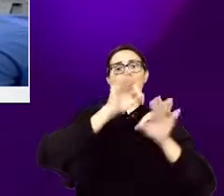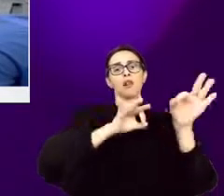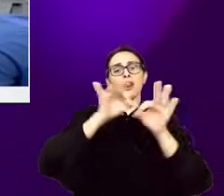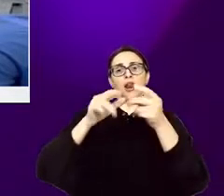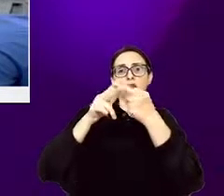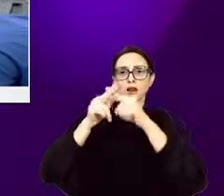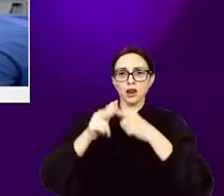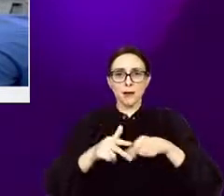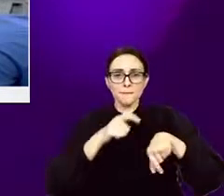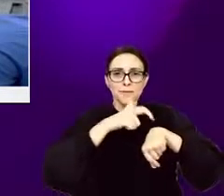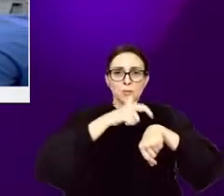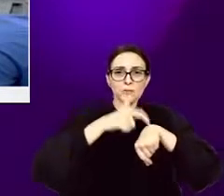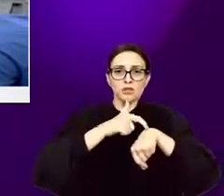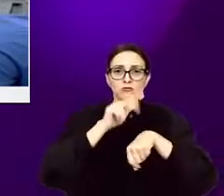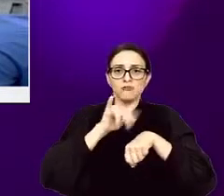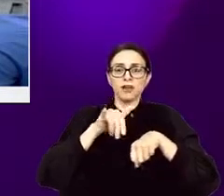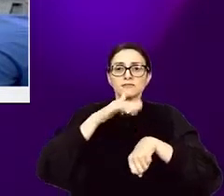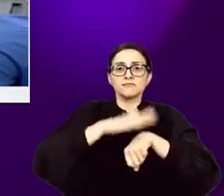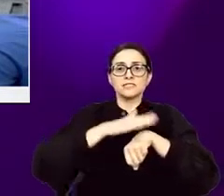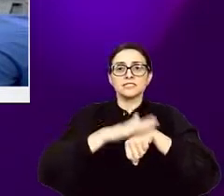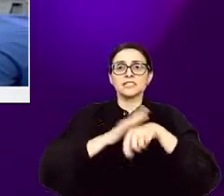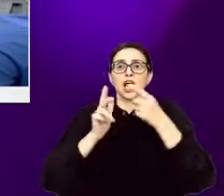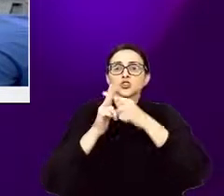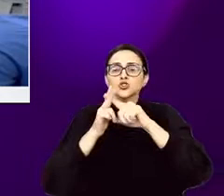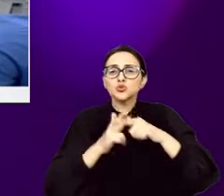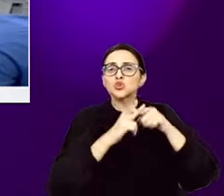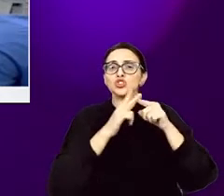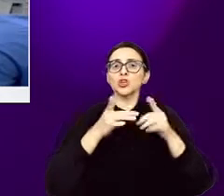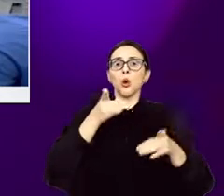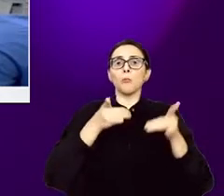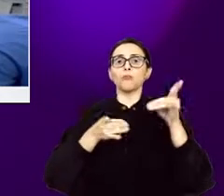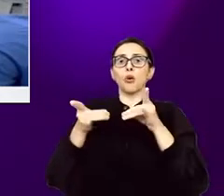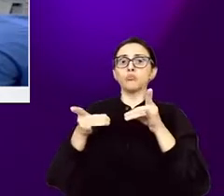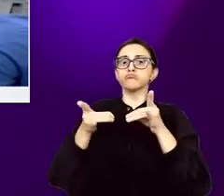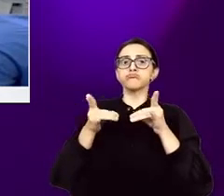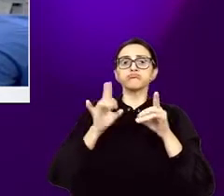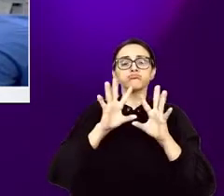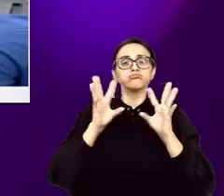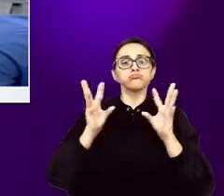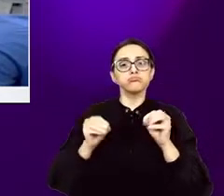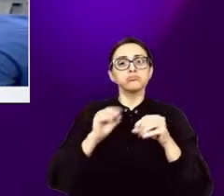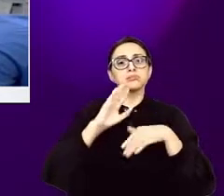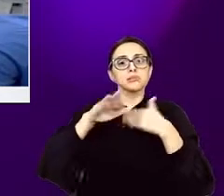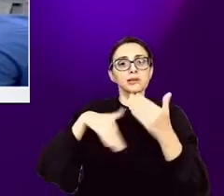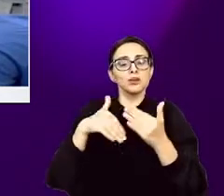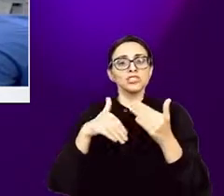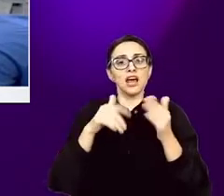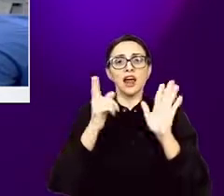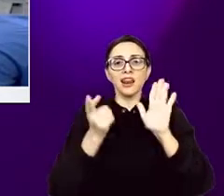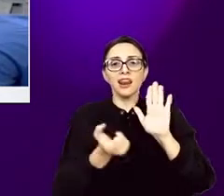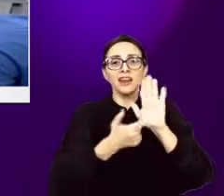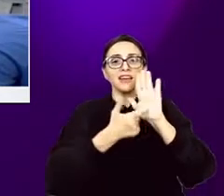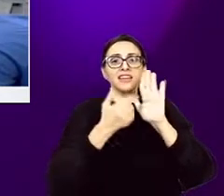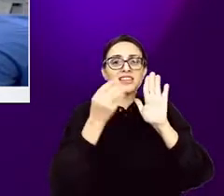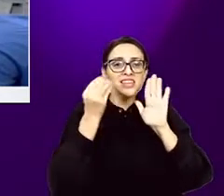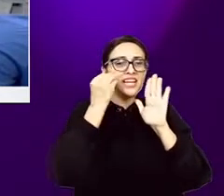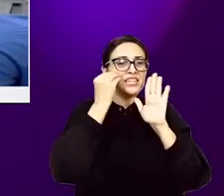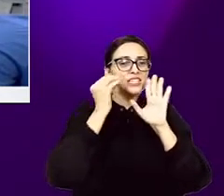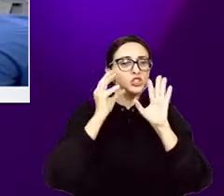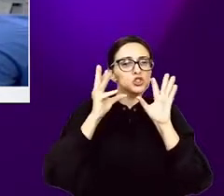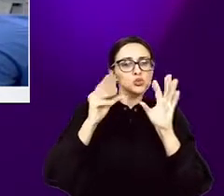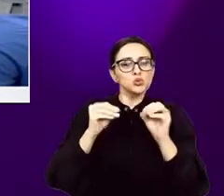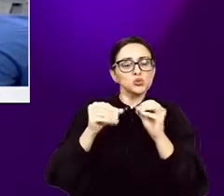do momento em que a gente vai fazendo todos os ajustes no robô, e antes disso o robô ele tem que ser ligado, testado, é feito